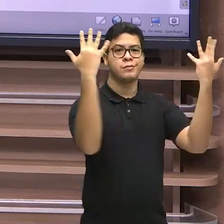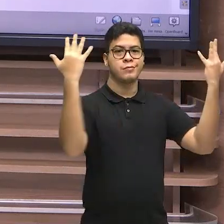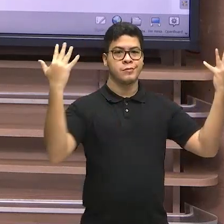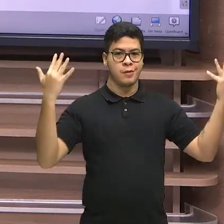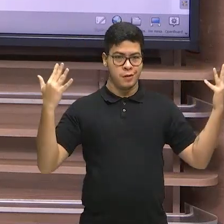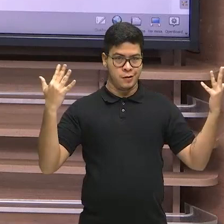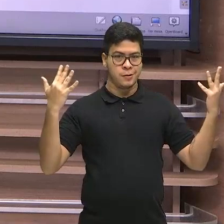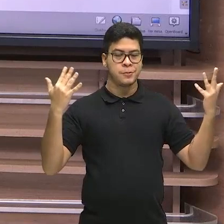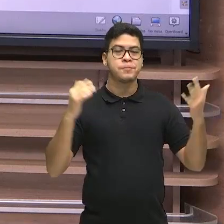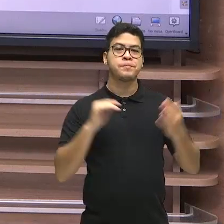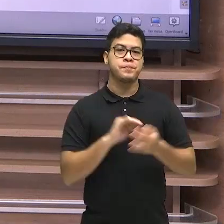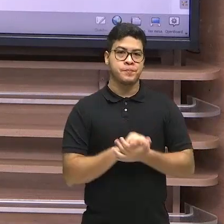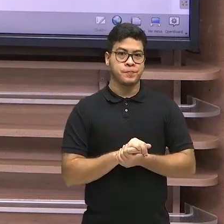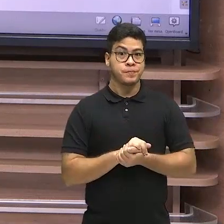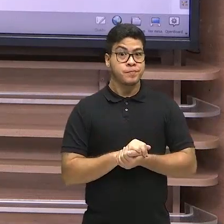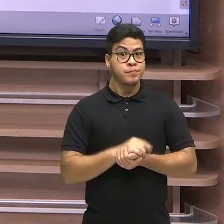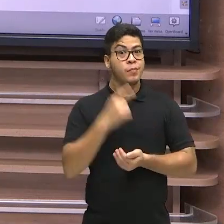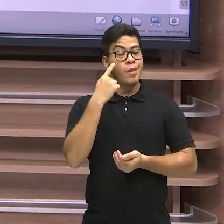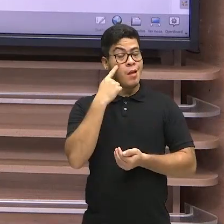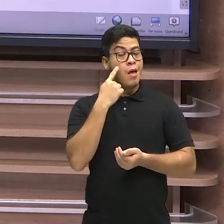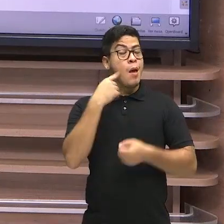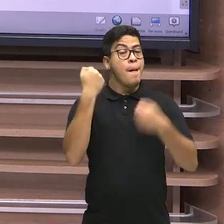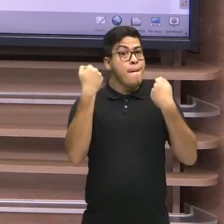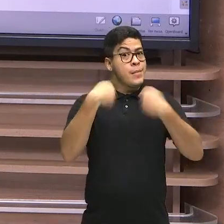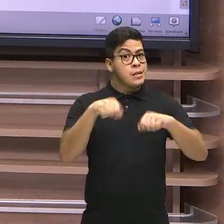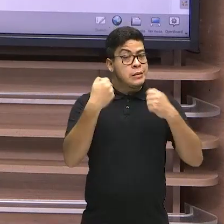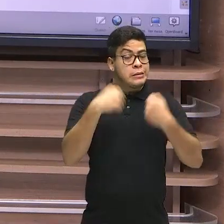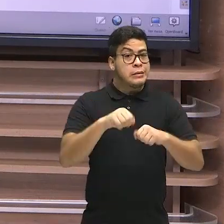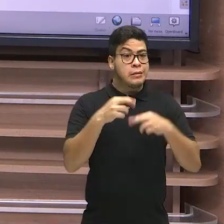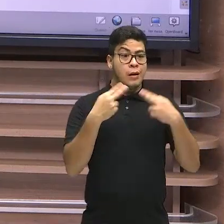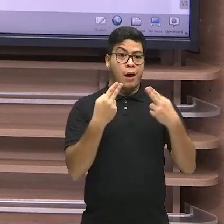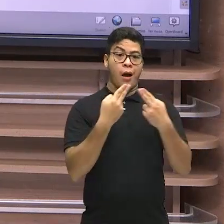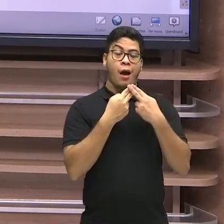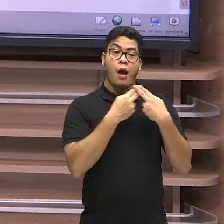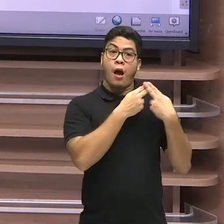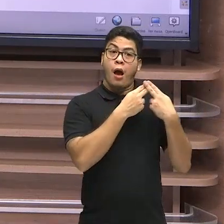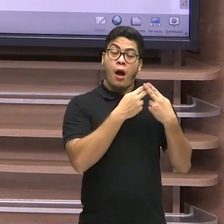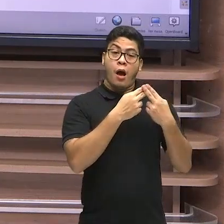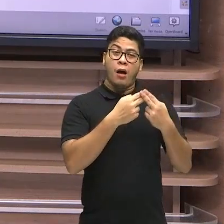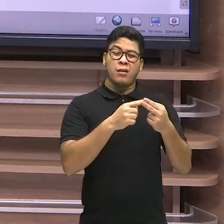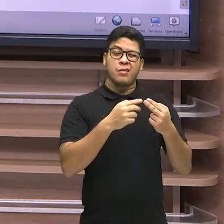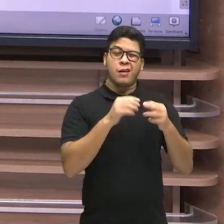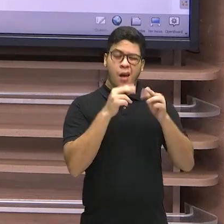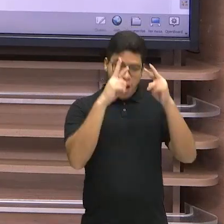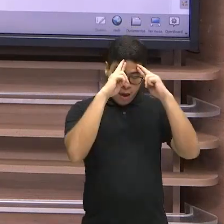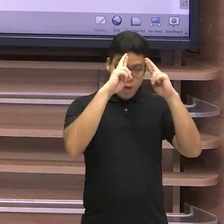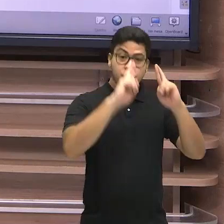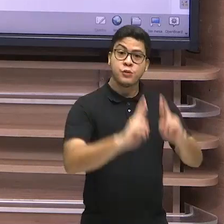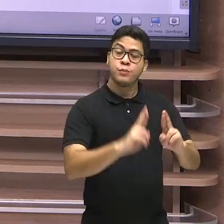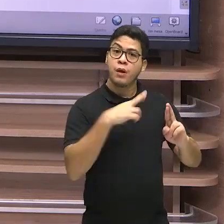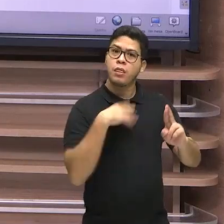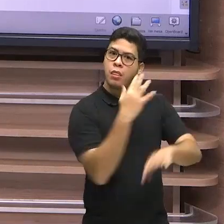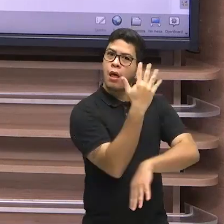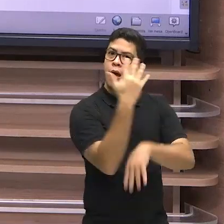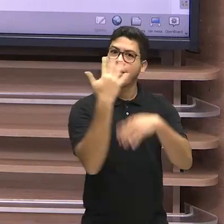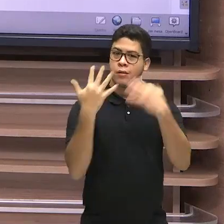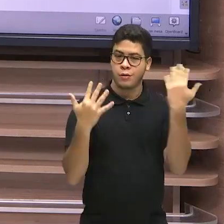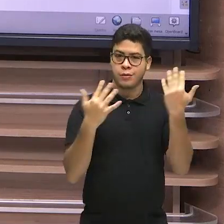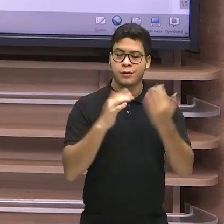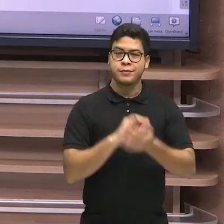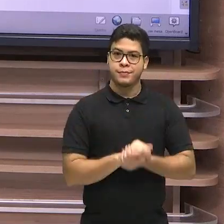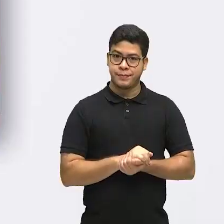cuidado, respeitando os limites da natureza, para poder esse espaço, esse ambiente não